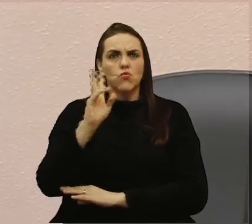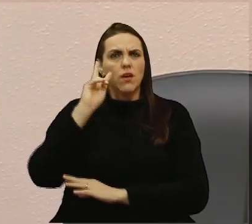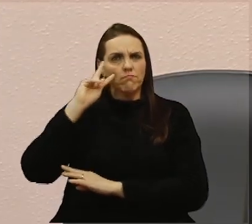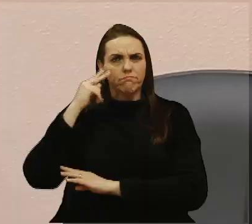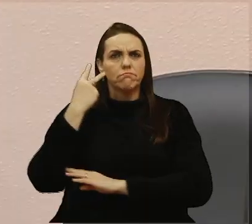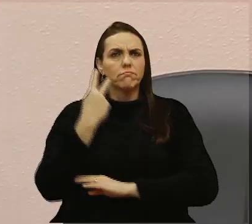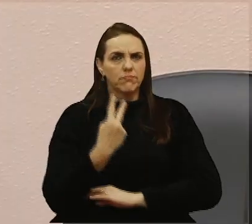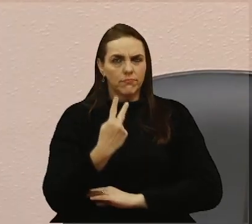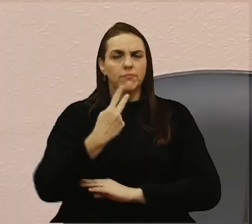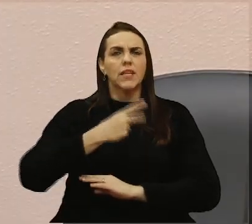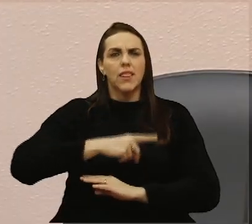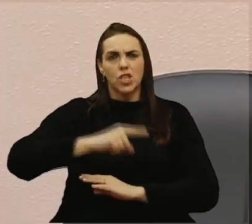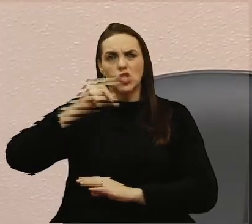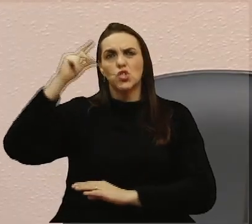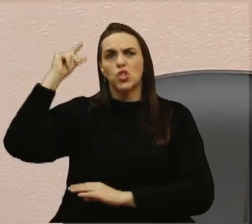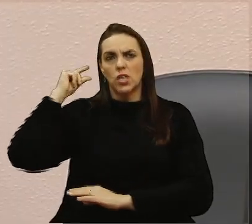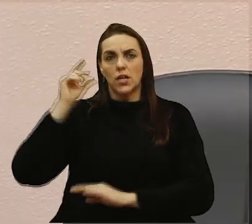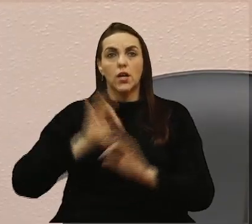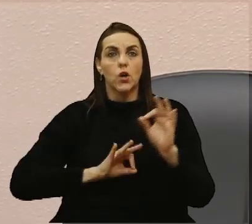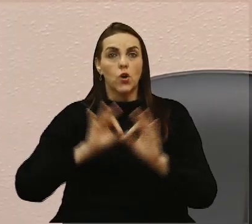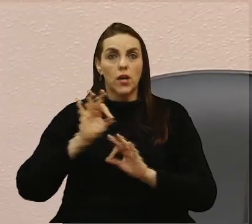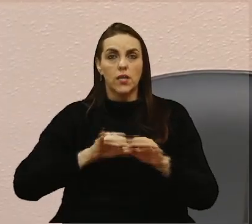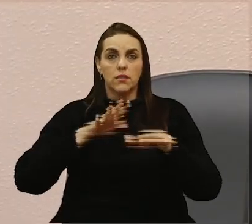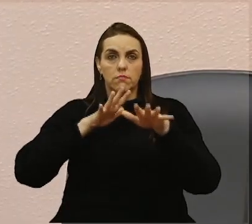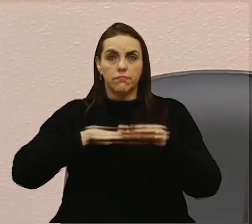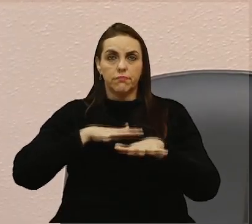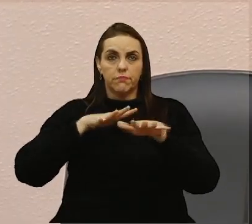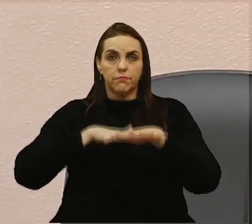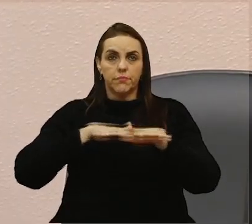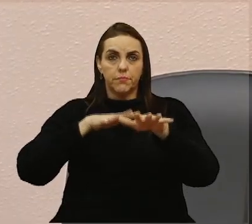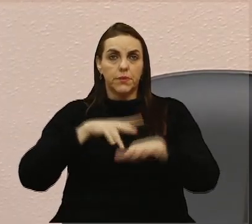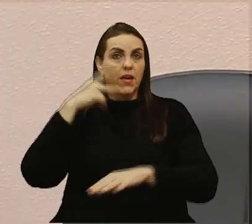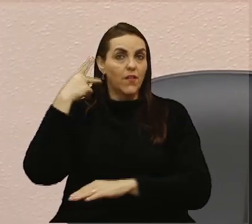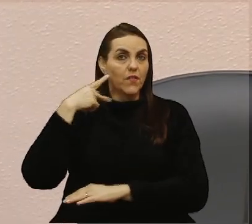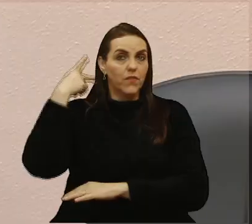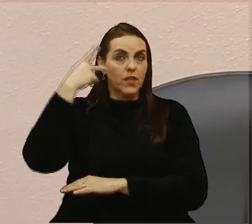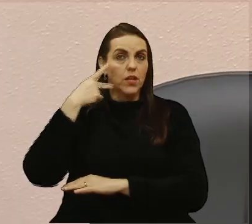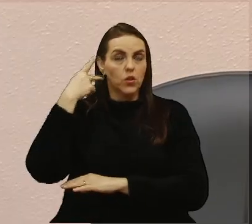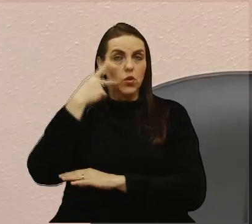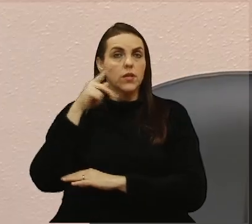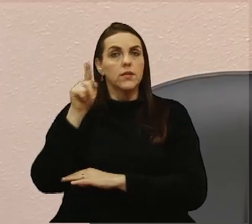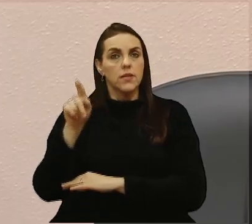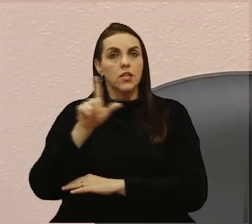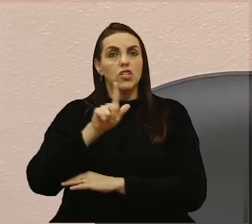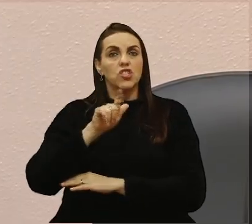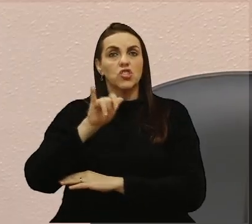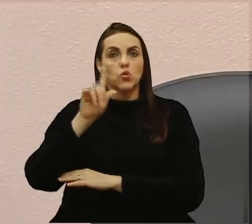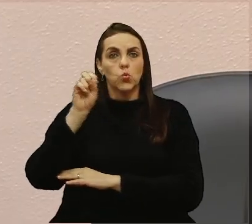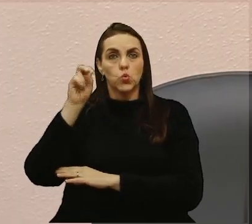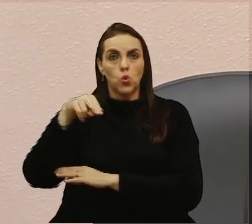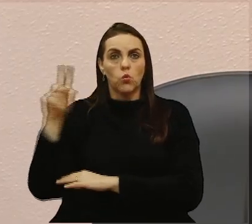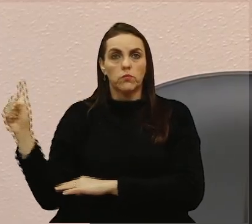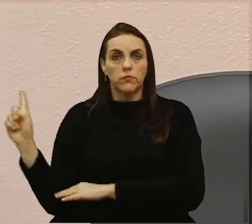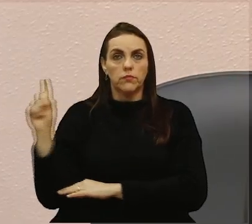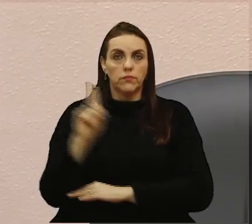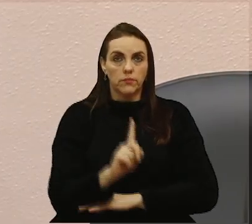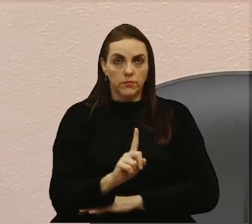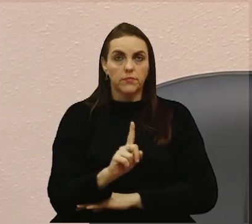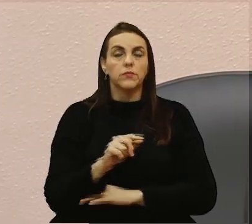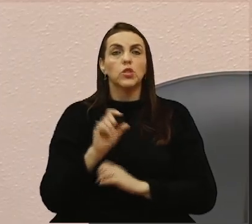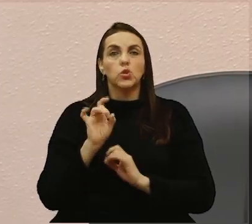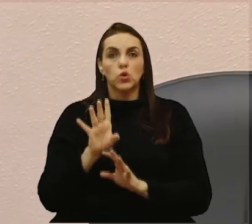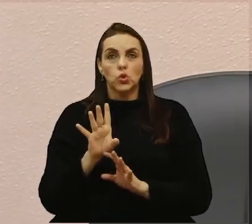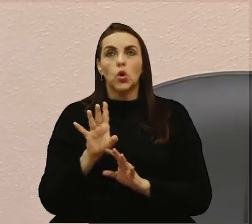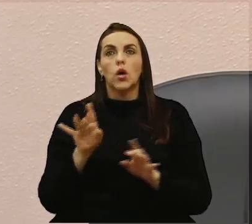reconhecida, bastante antiga, que organiza a Marcha dos Vereadores. O Gilson esteve aqui, então, só